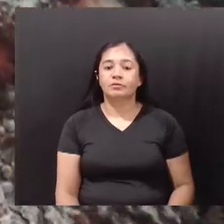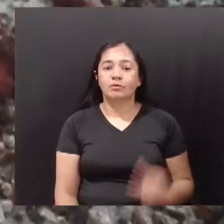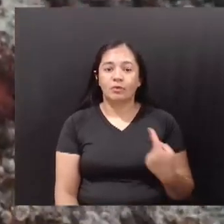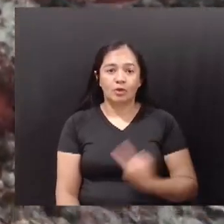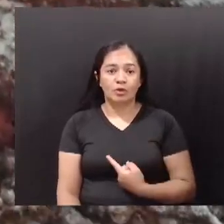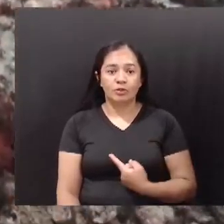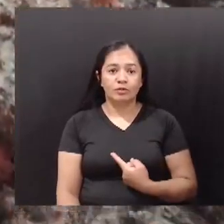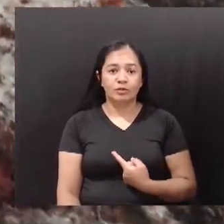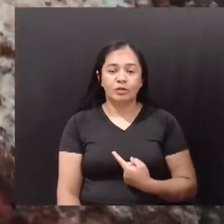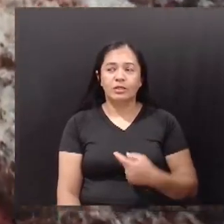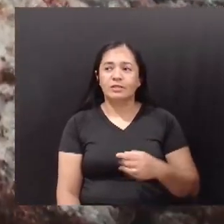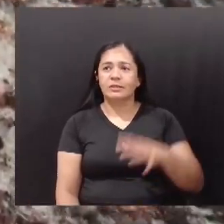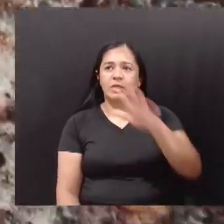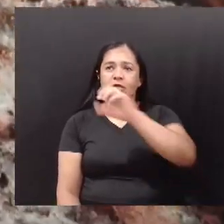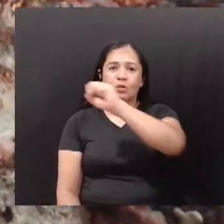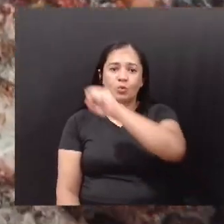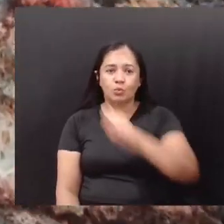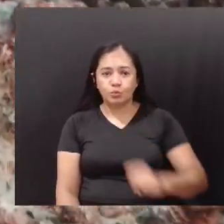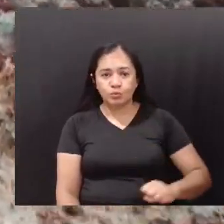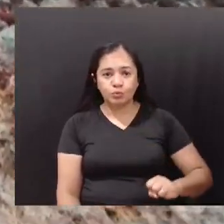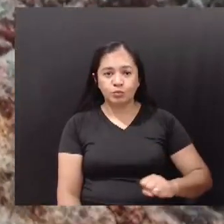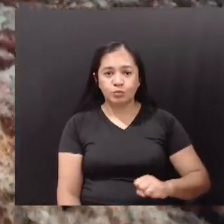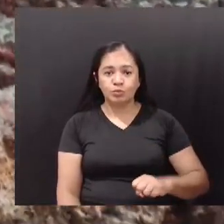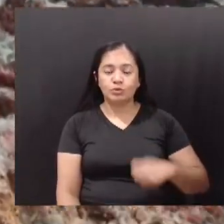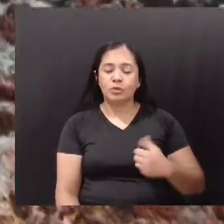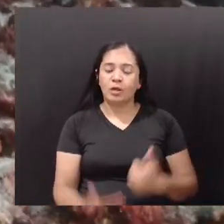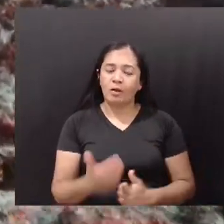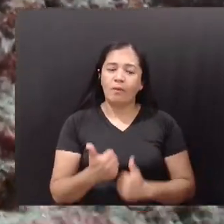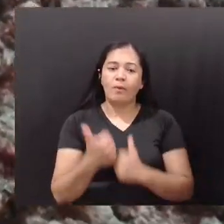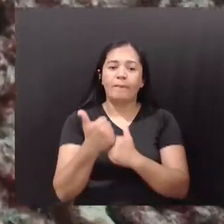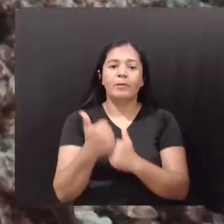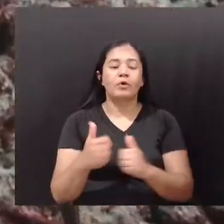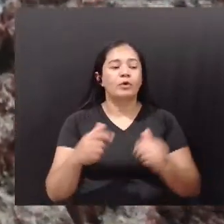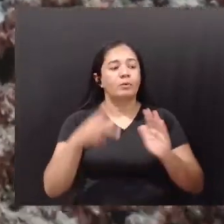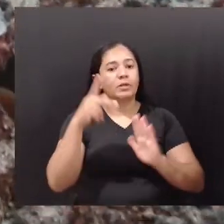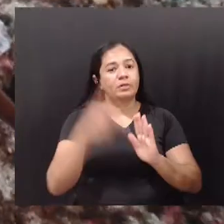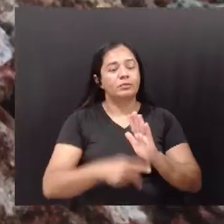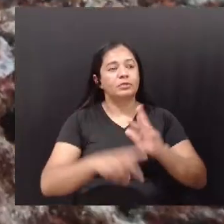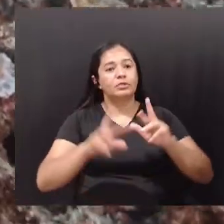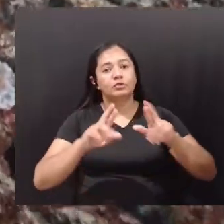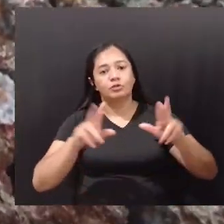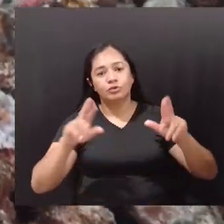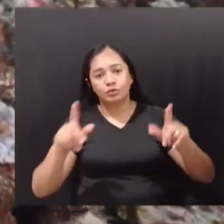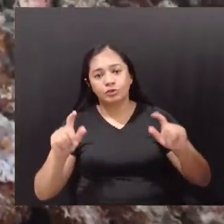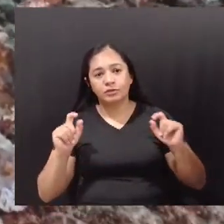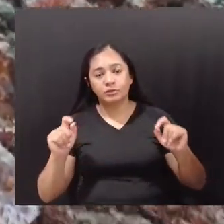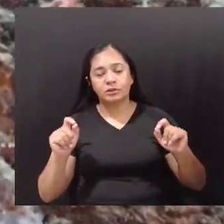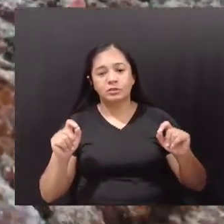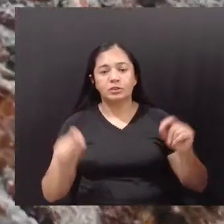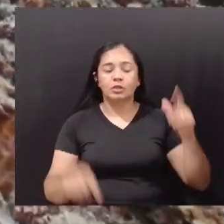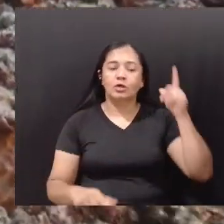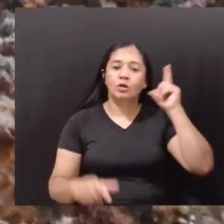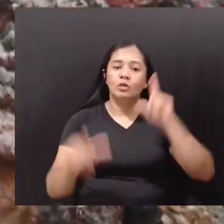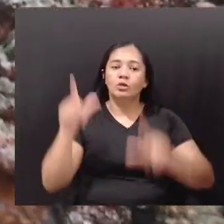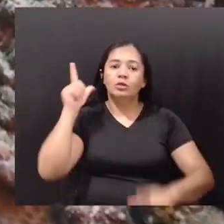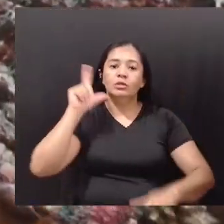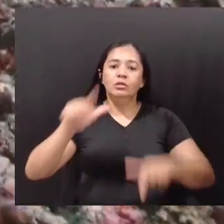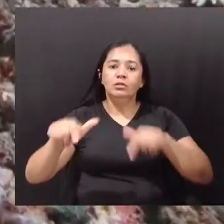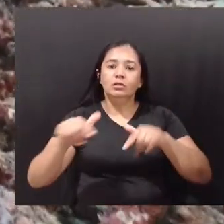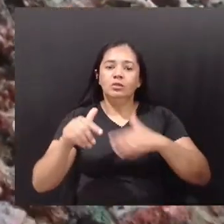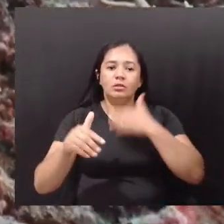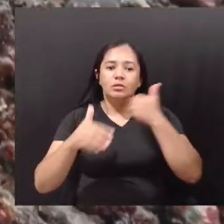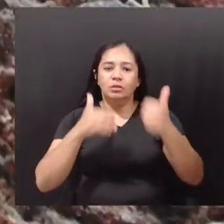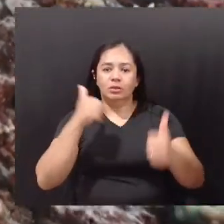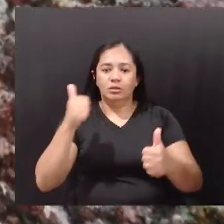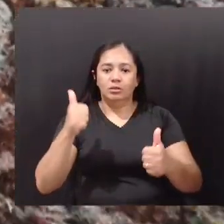do país, mas a gente faz um apoio para diferentes projetos onde a gente consegue trabalhar isso e melhorar as